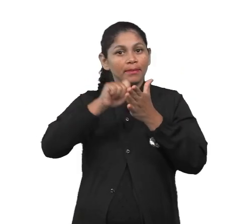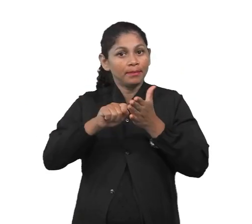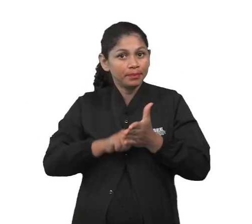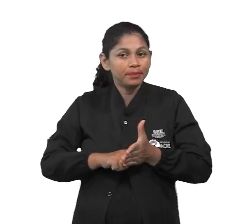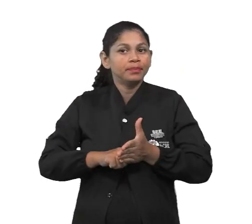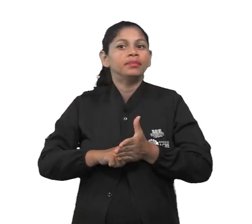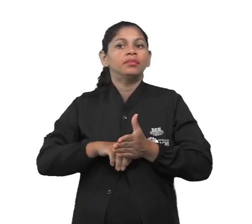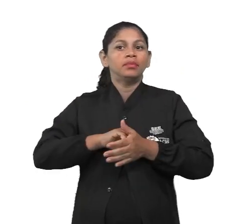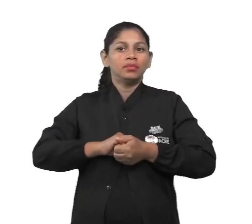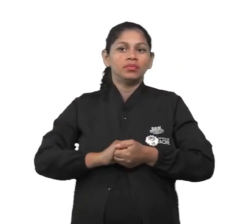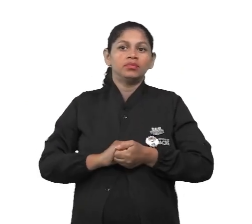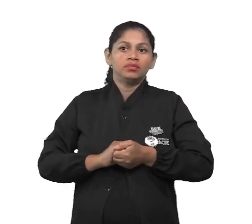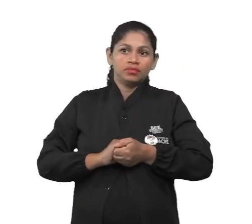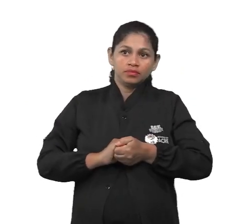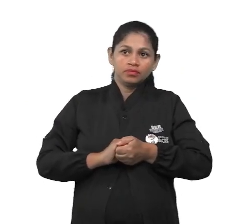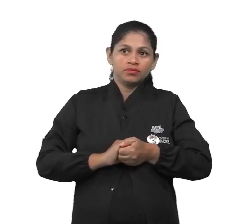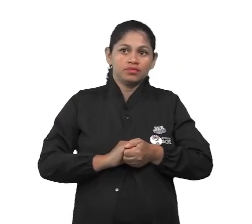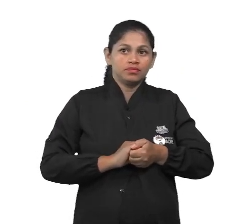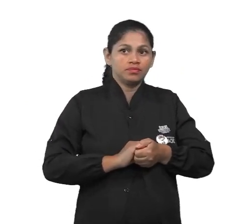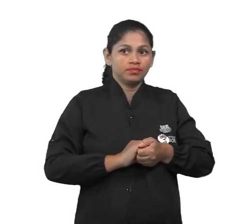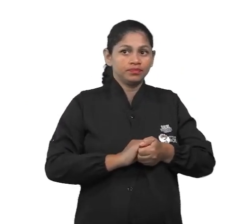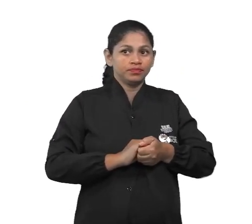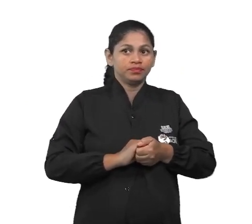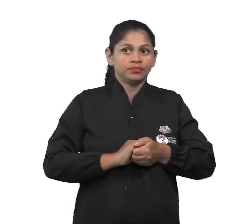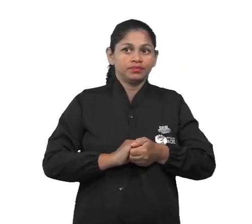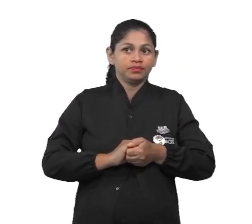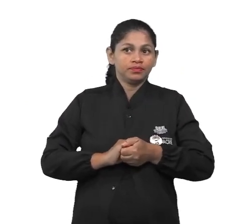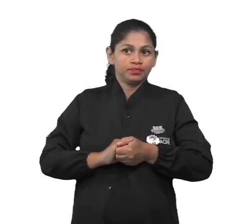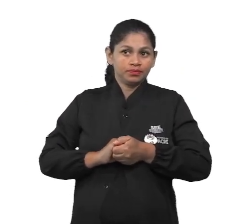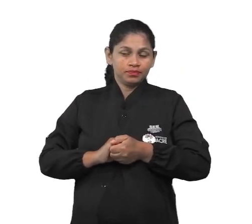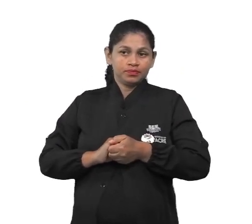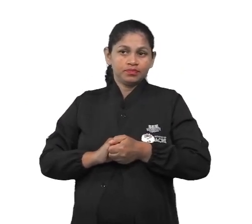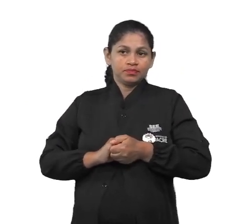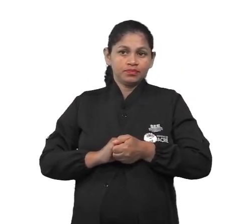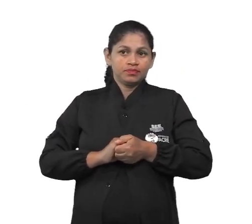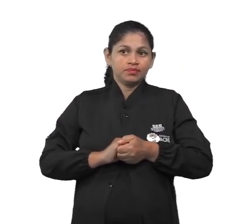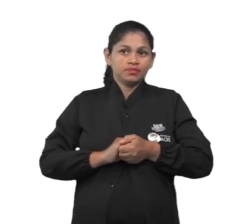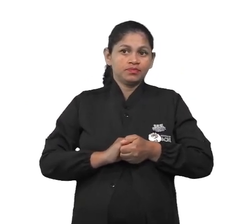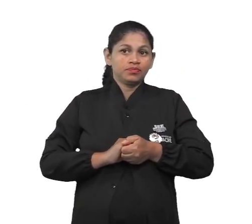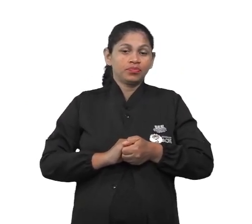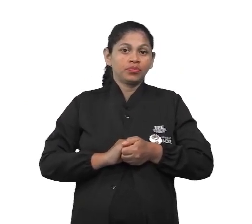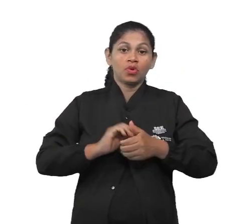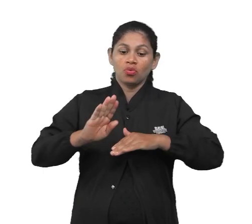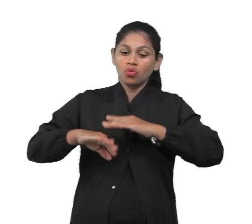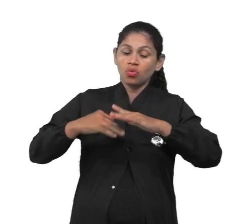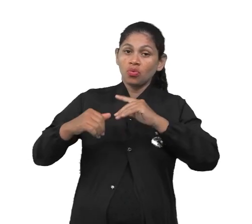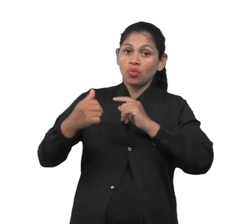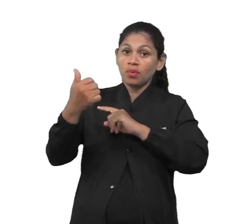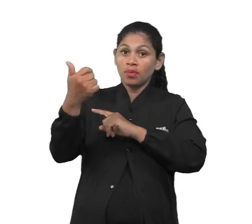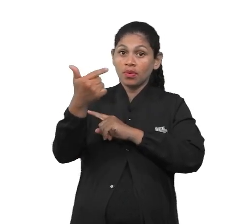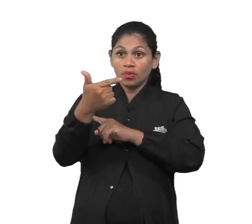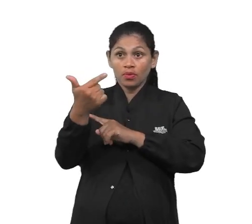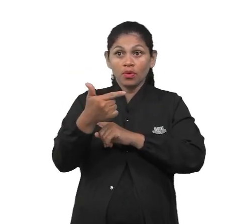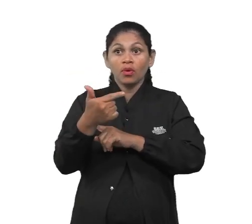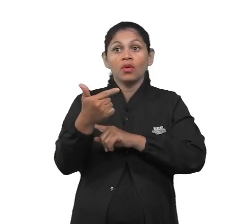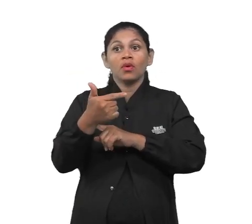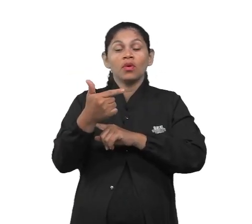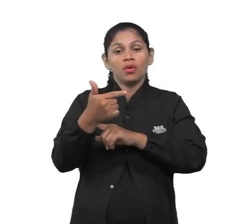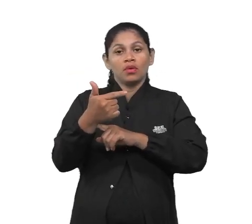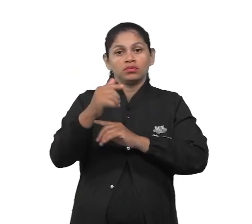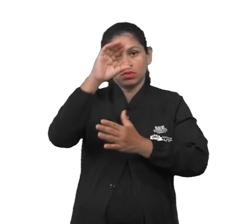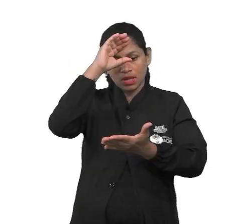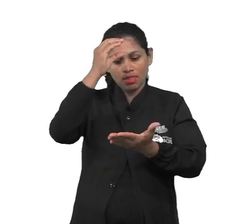no desenvolvimento 1, eu vou retomar a minha tese 1 e no desenvolvimento 2, eu vou retomar a minha